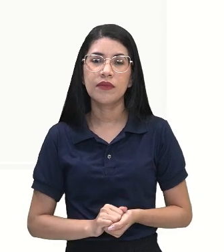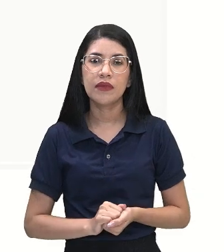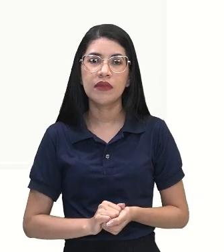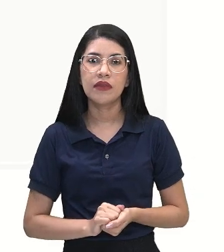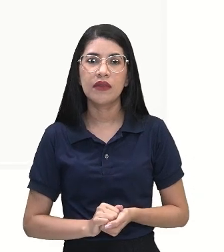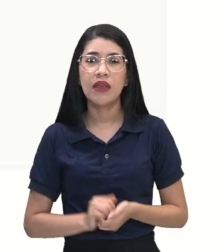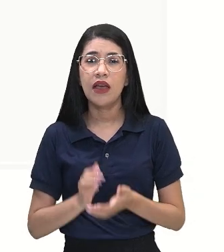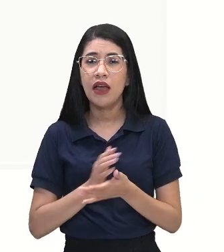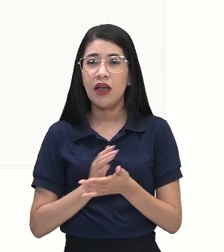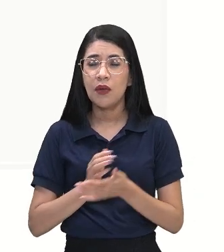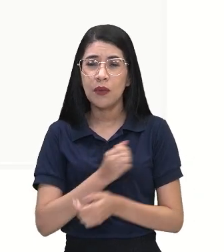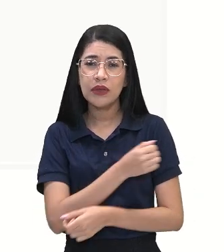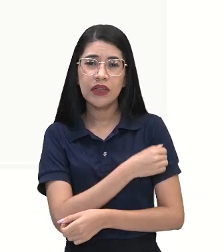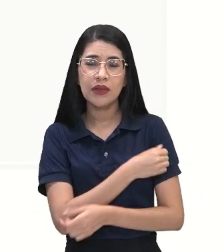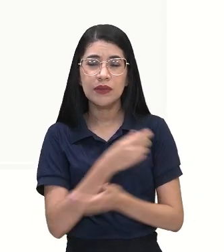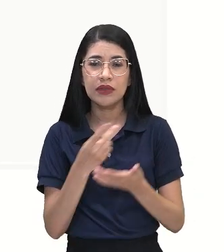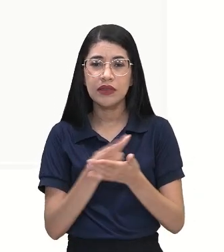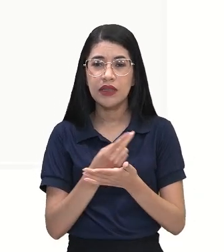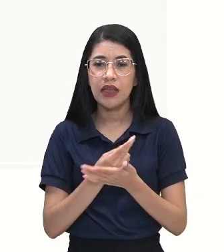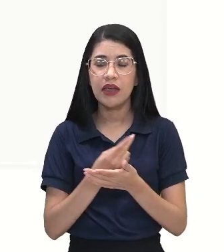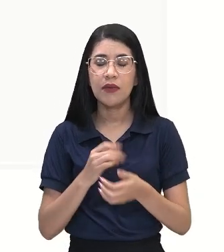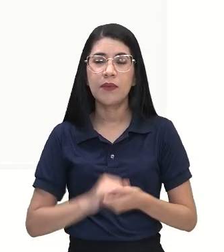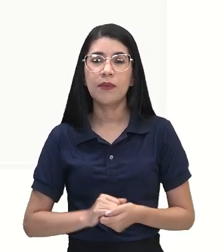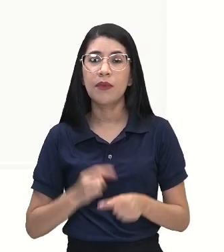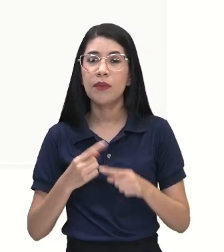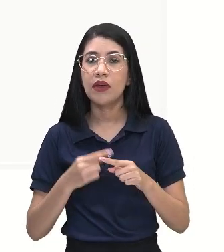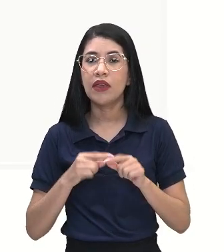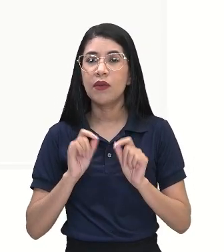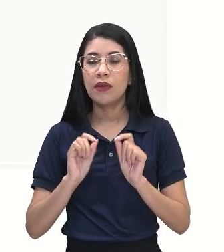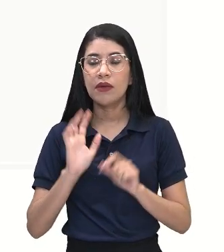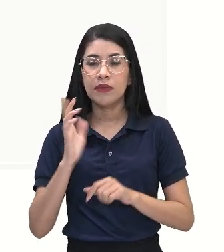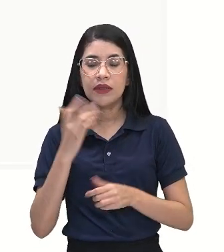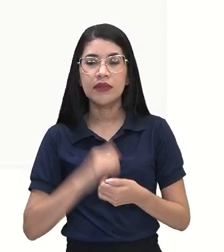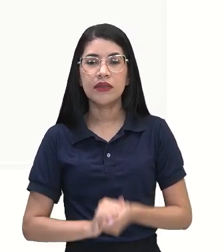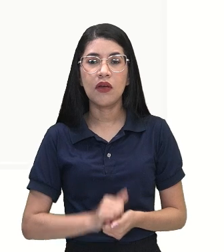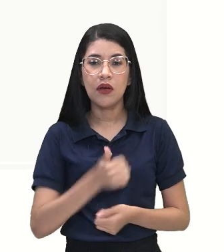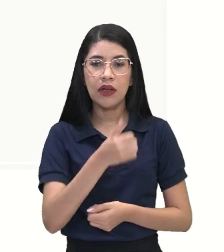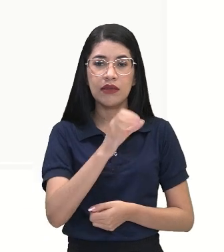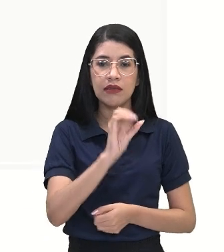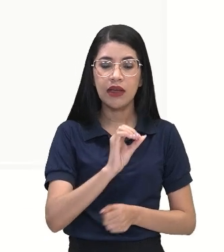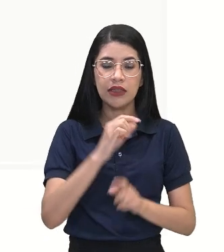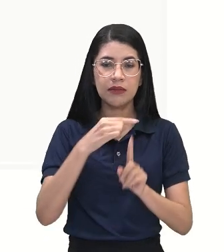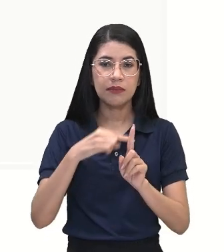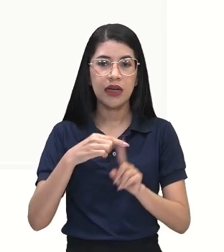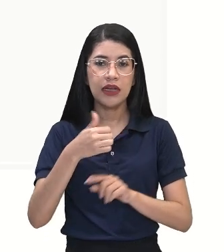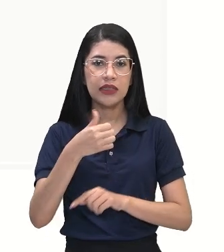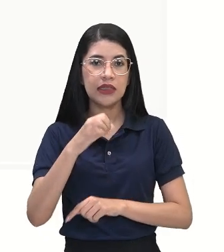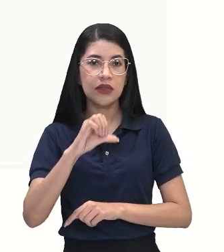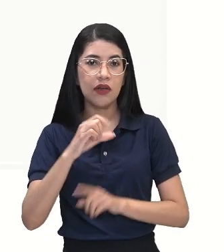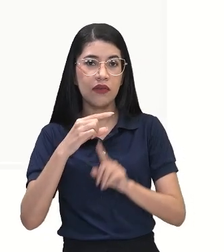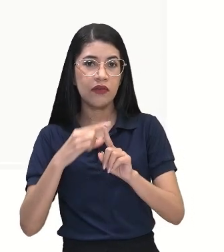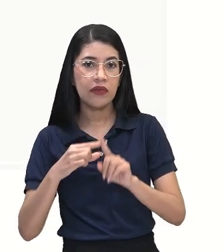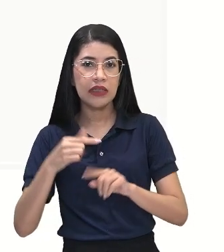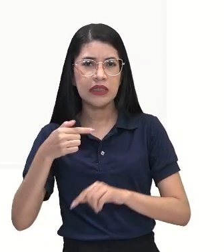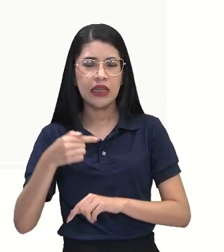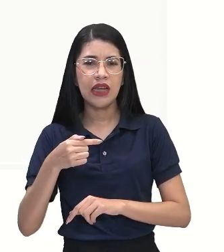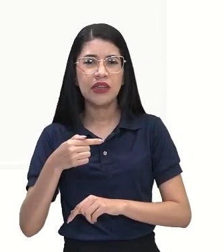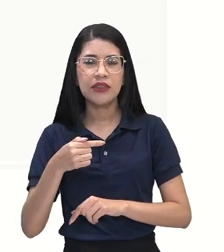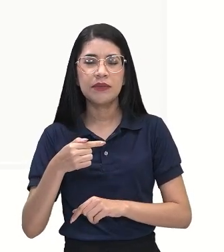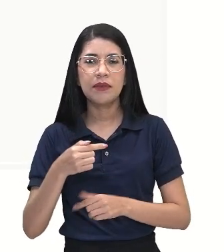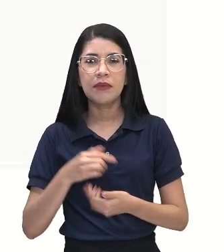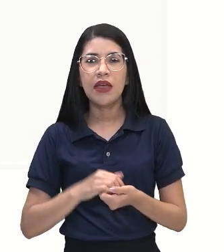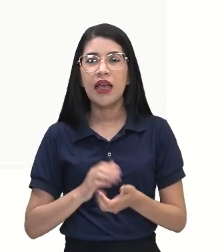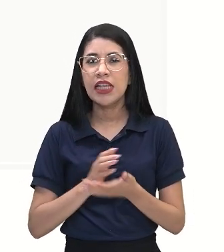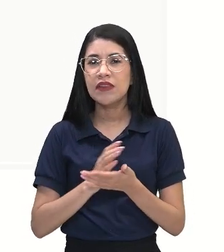erram demais, ó. Eu tenho 10 mais 19 vezes 7. Dá uma vontade danada de somar aqui, né, gente?